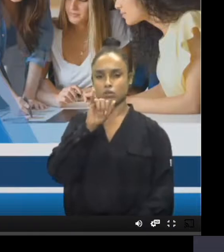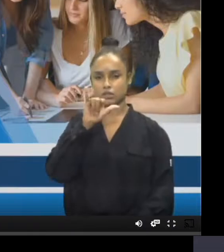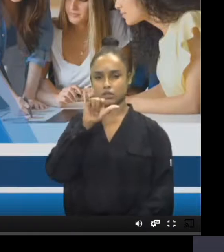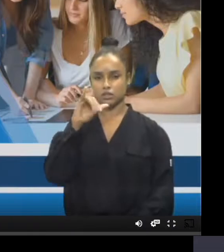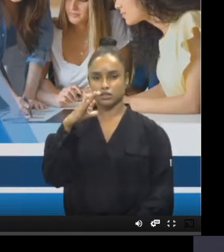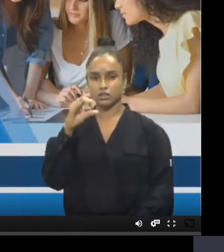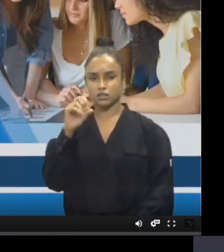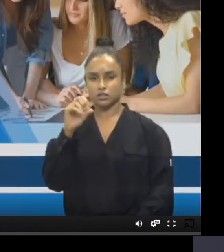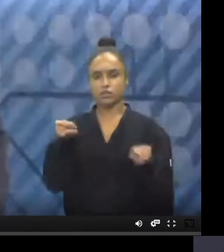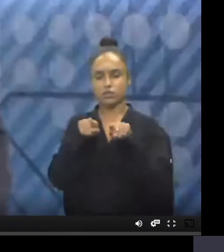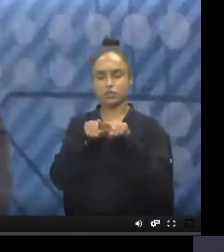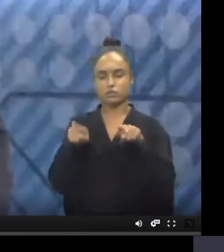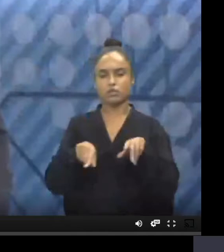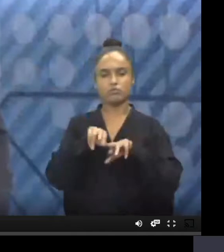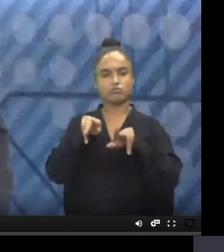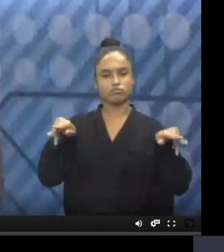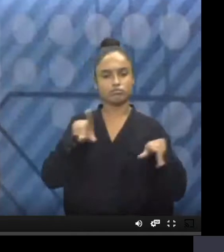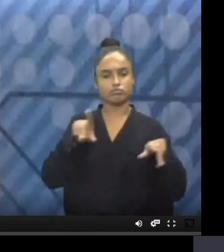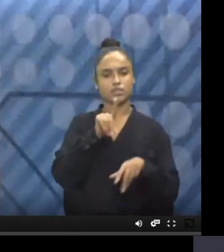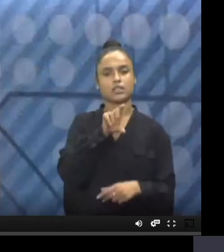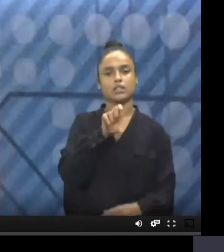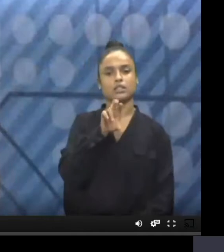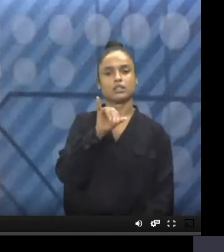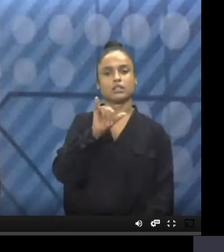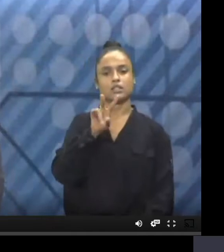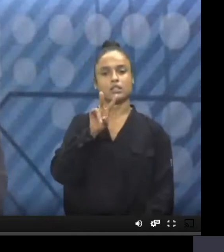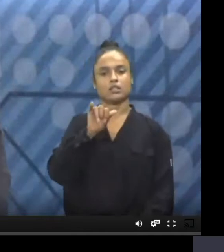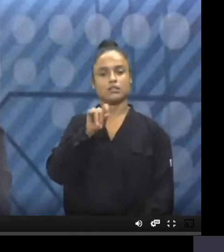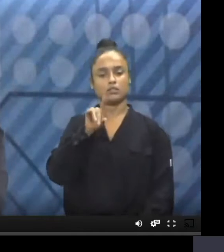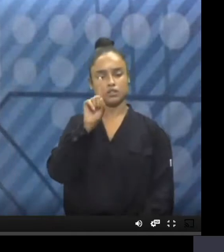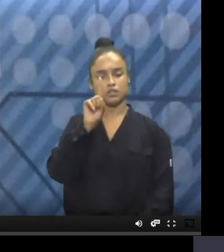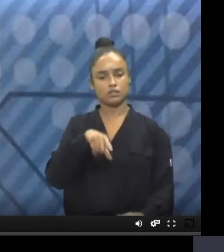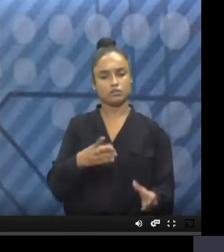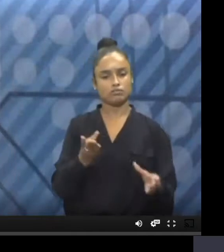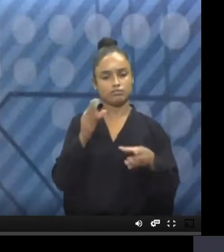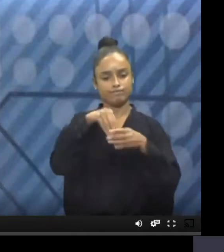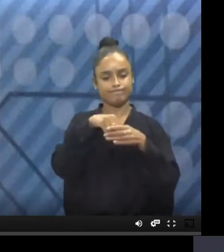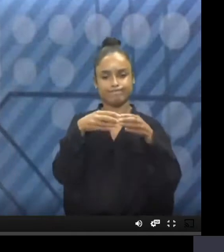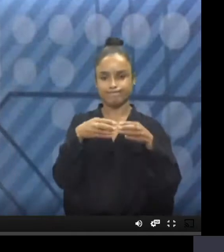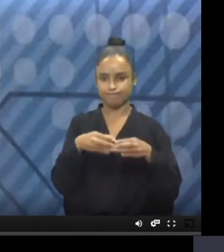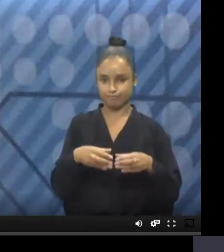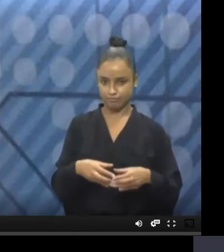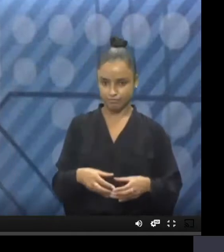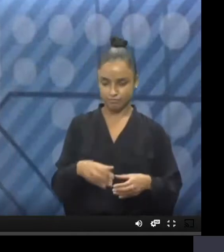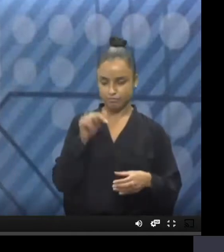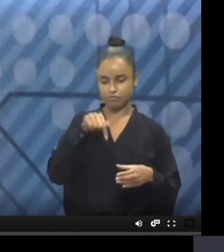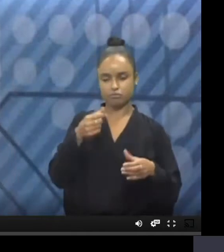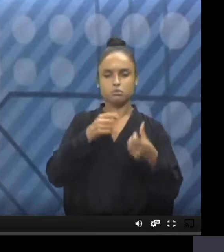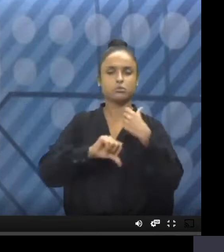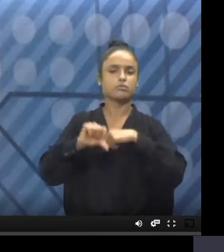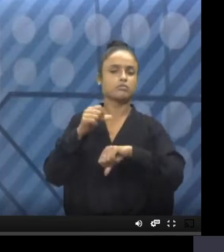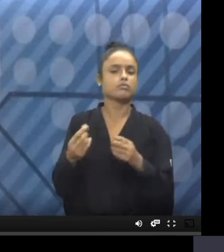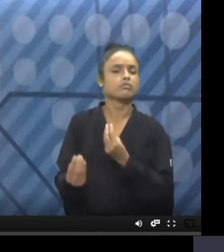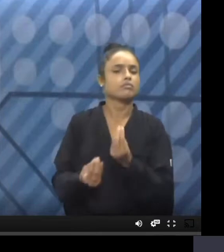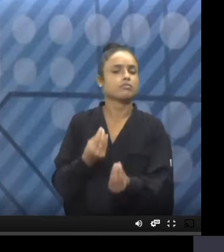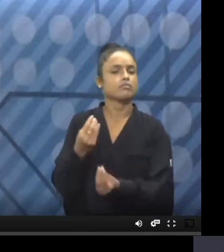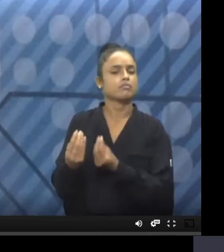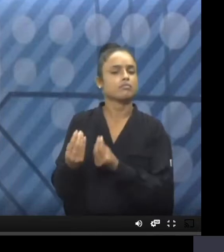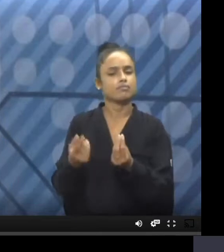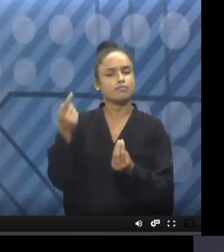pouquinho sobre as diferenças que nós temos entre os grupos funcionais. Então, como a gente consegue identificar